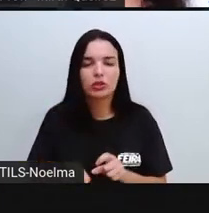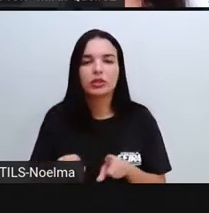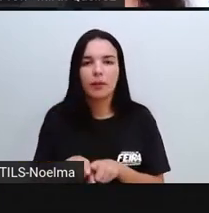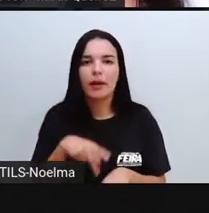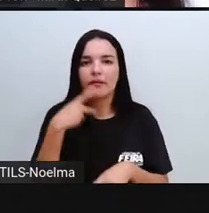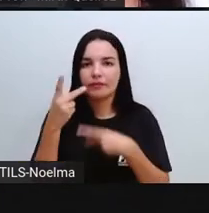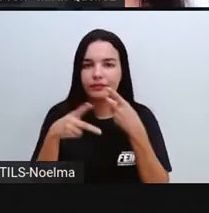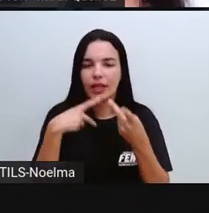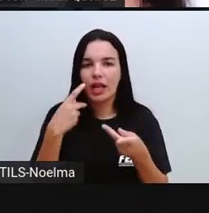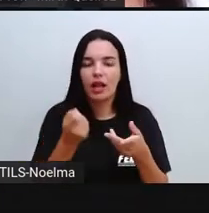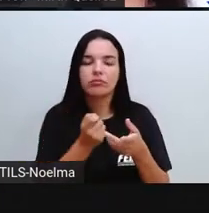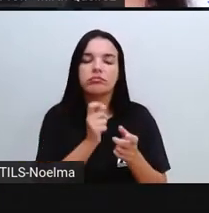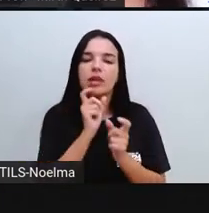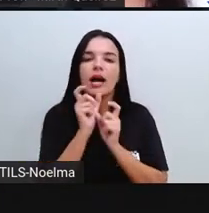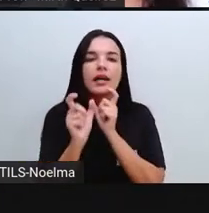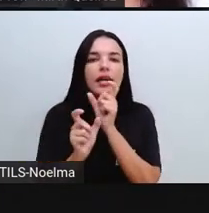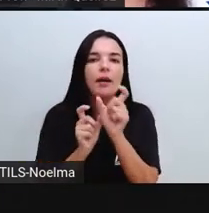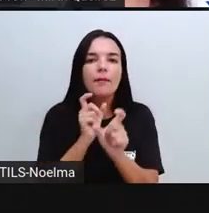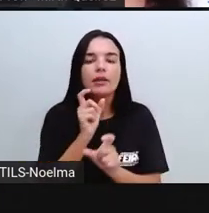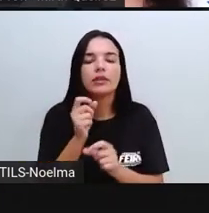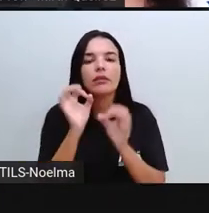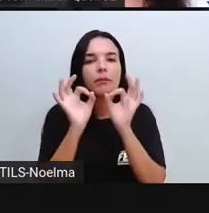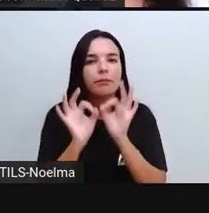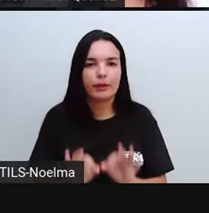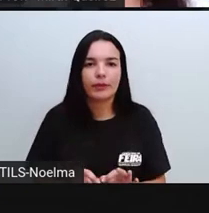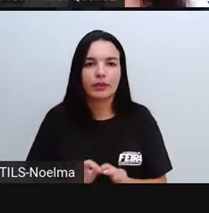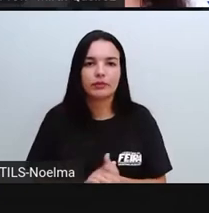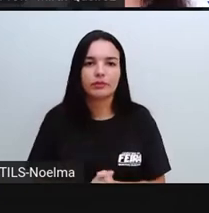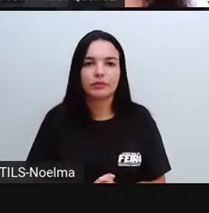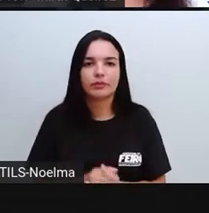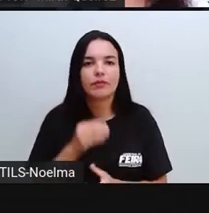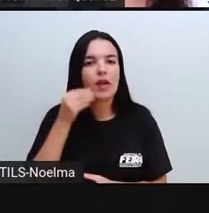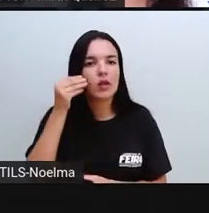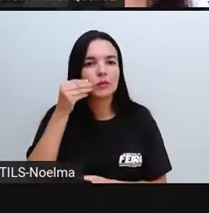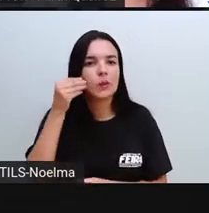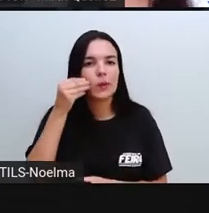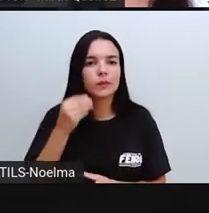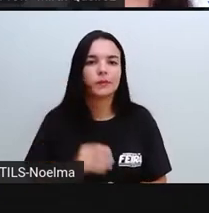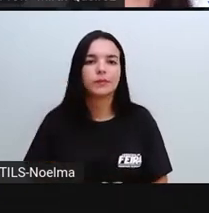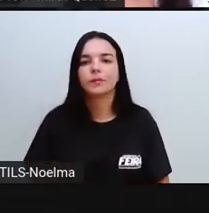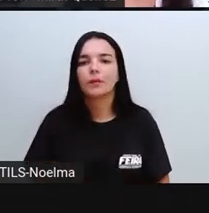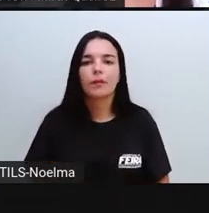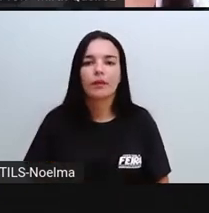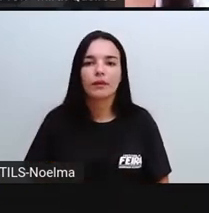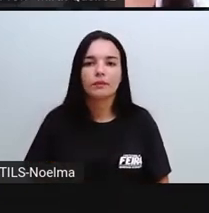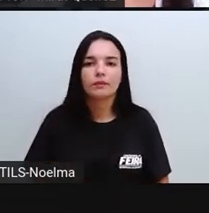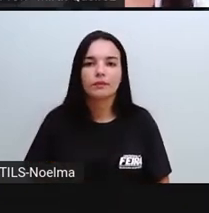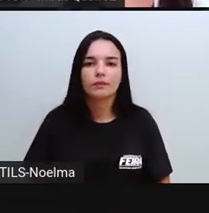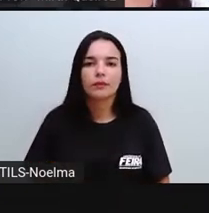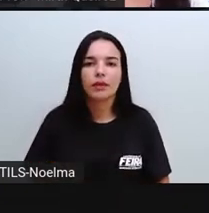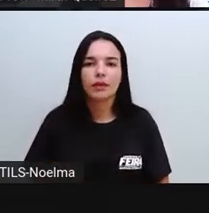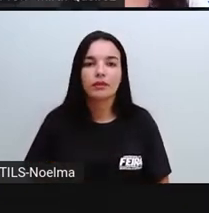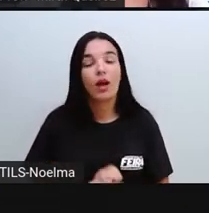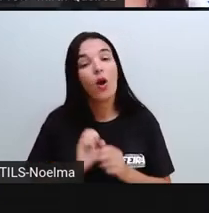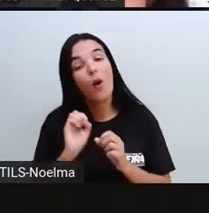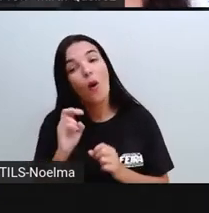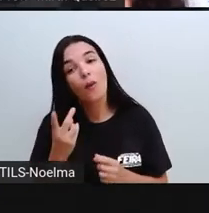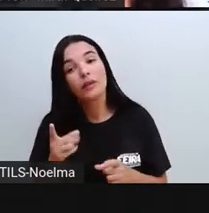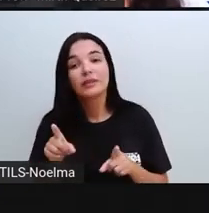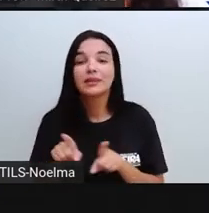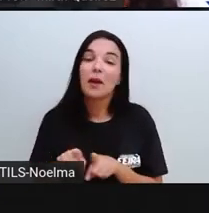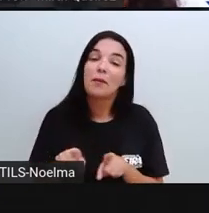poder relatar, né, esse fato ou essa experiência, que é o chamado relato pessoal. Ou ela pode